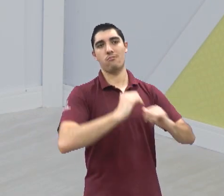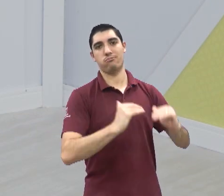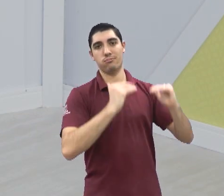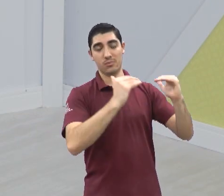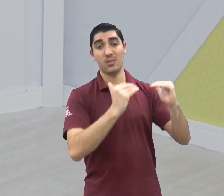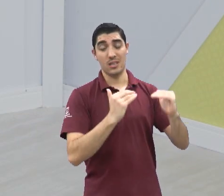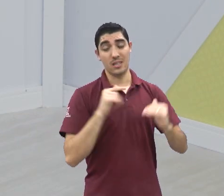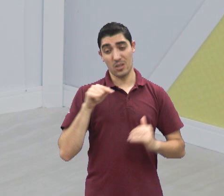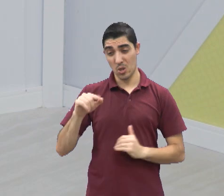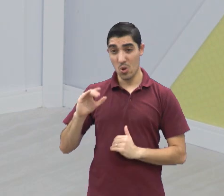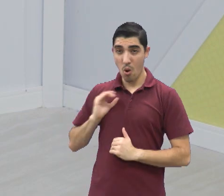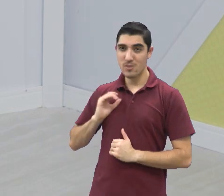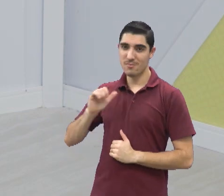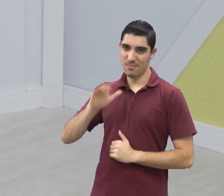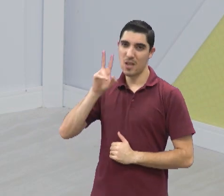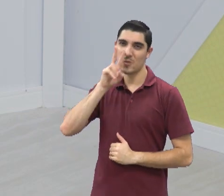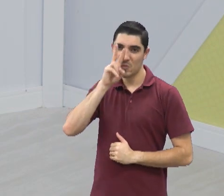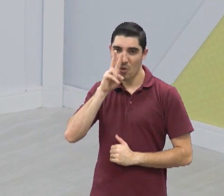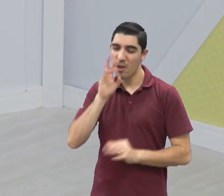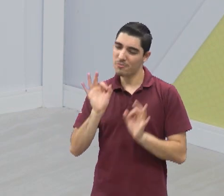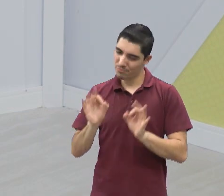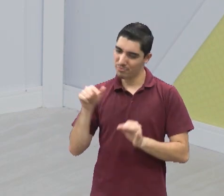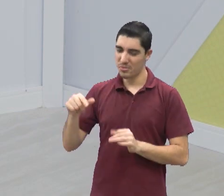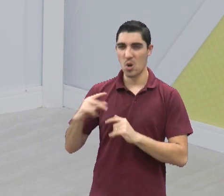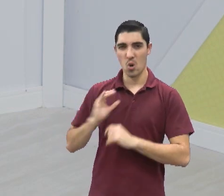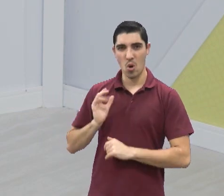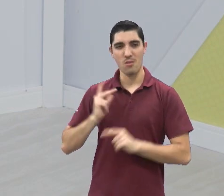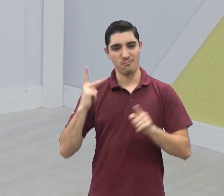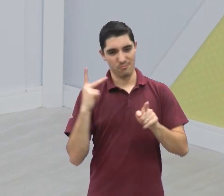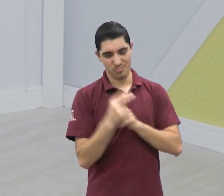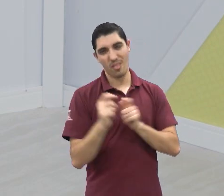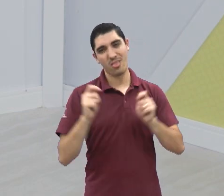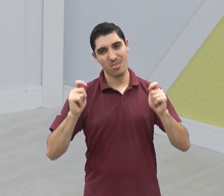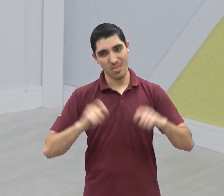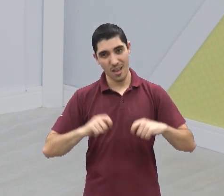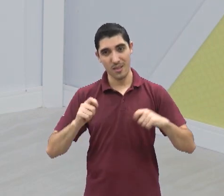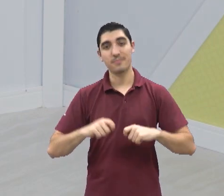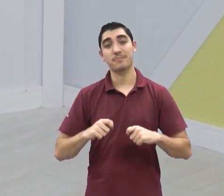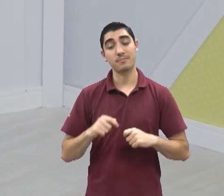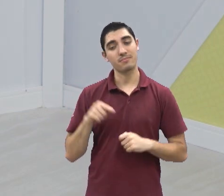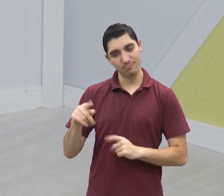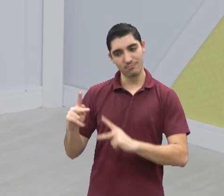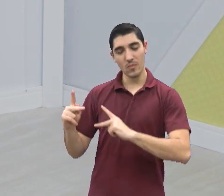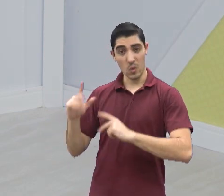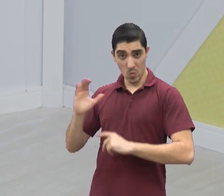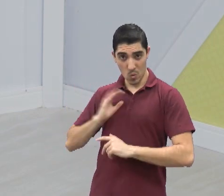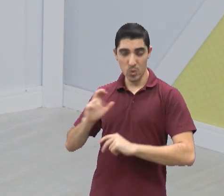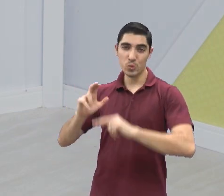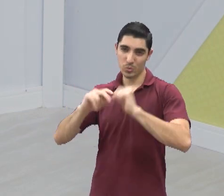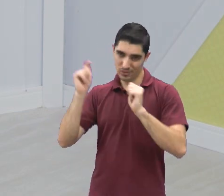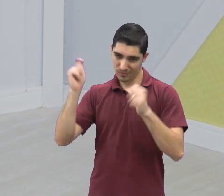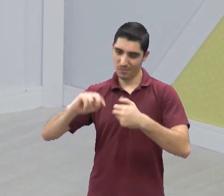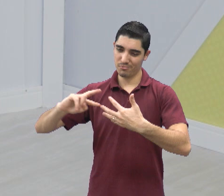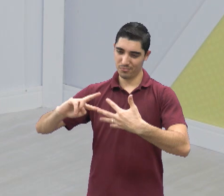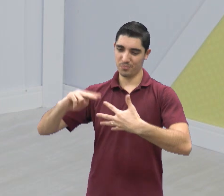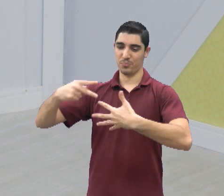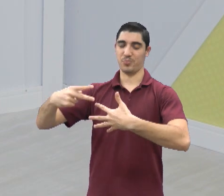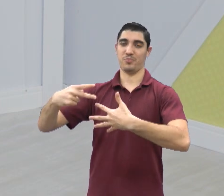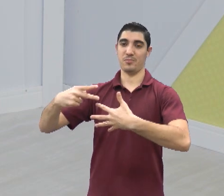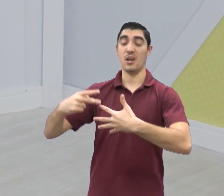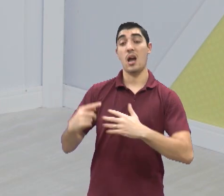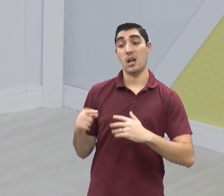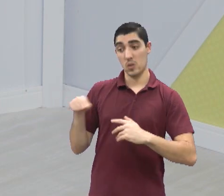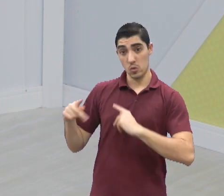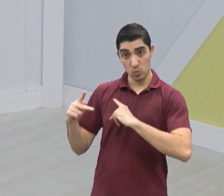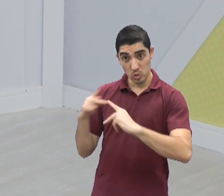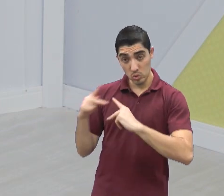Corinthians. A tendência é uma vitória do Corinthians nesta partida. O Corinthians vai assumir a liderança e o São José